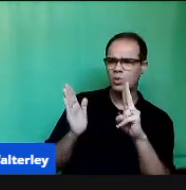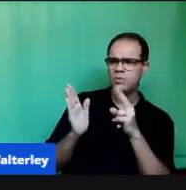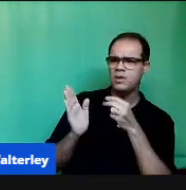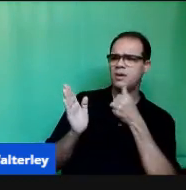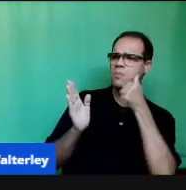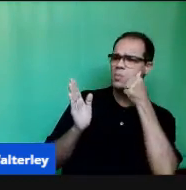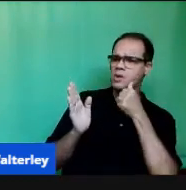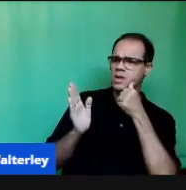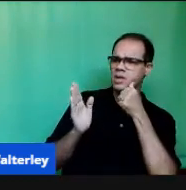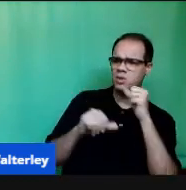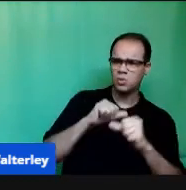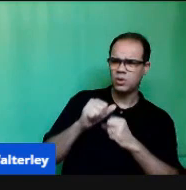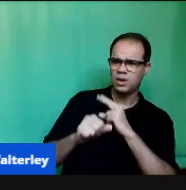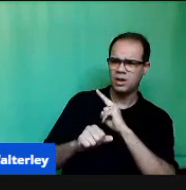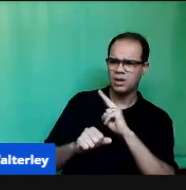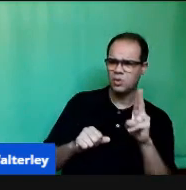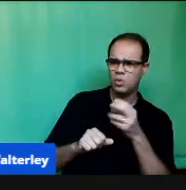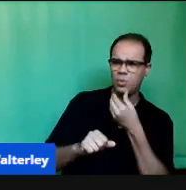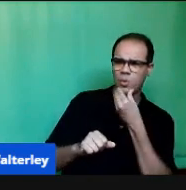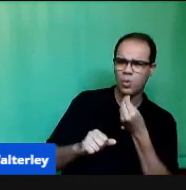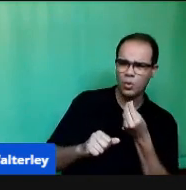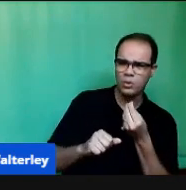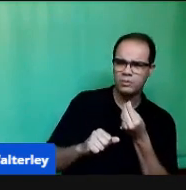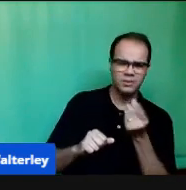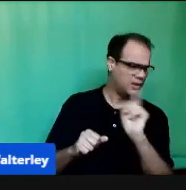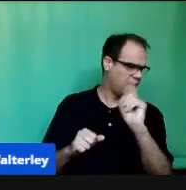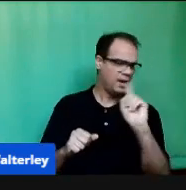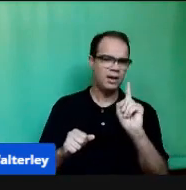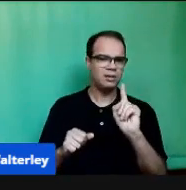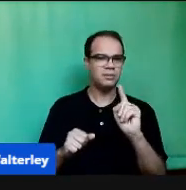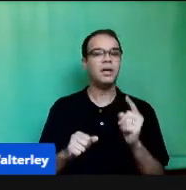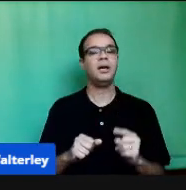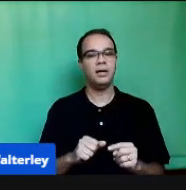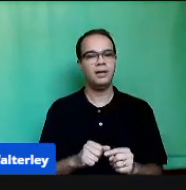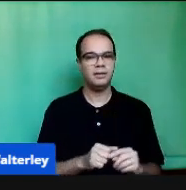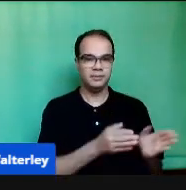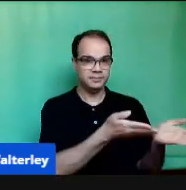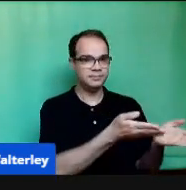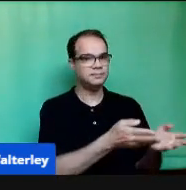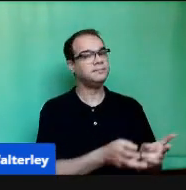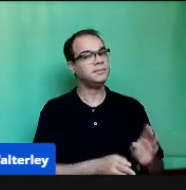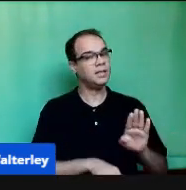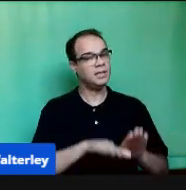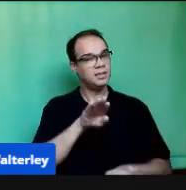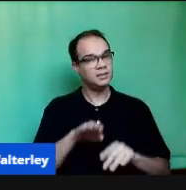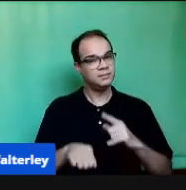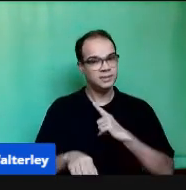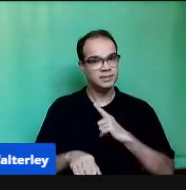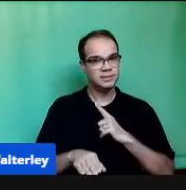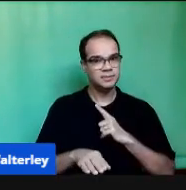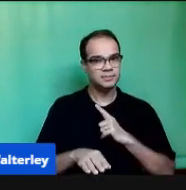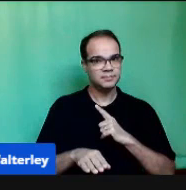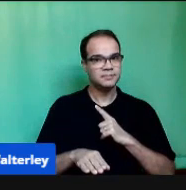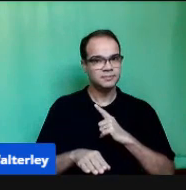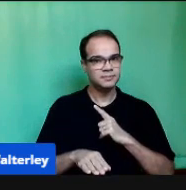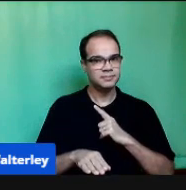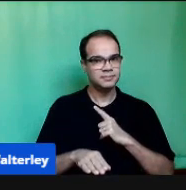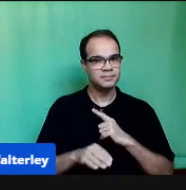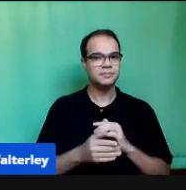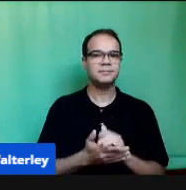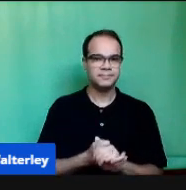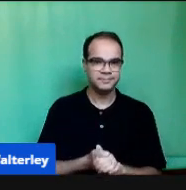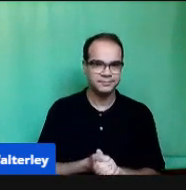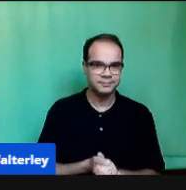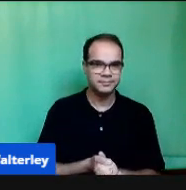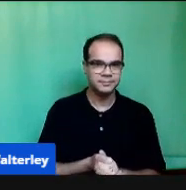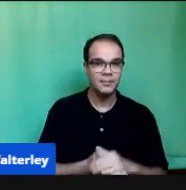manejo pedagógico. Era você colocar do lado da chamada de lápis o nome do qual aquela pessoa gostaria de ser